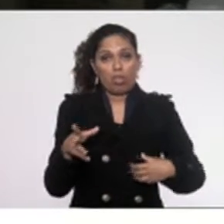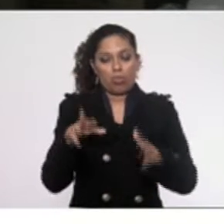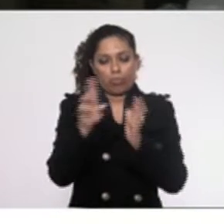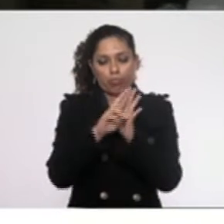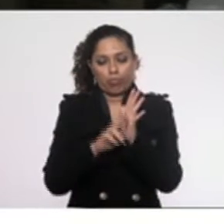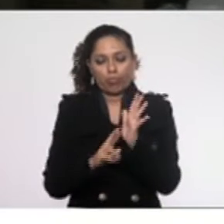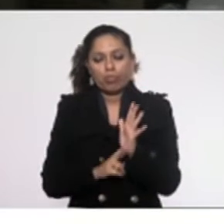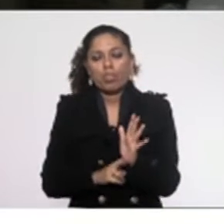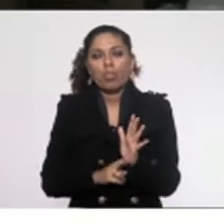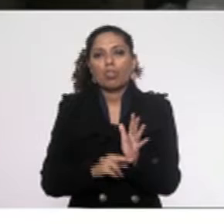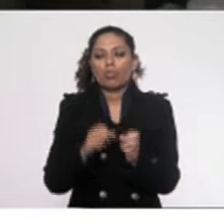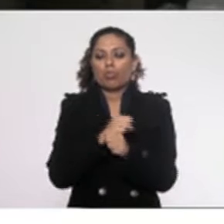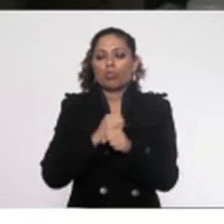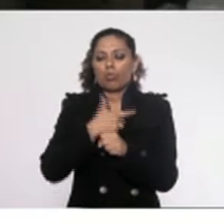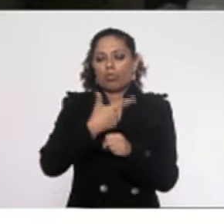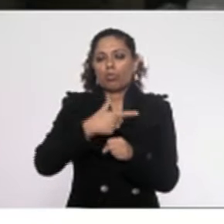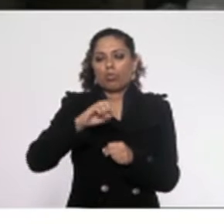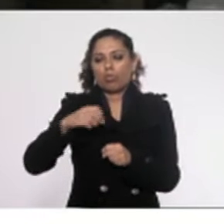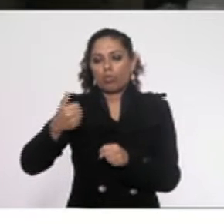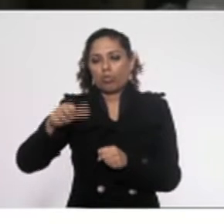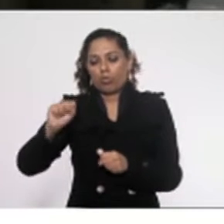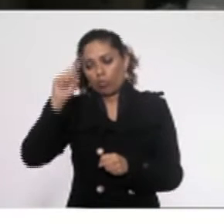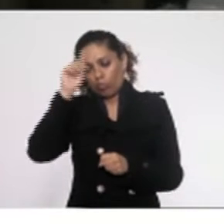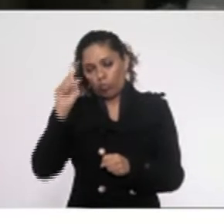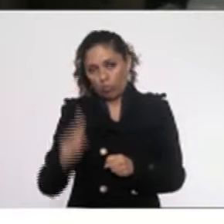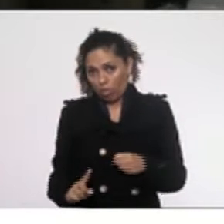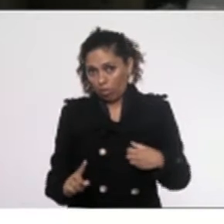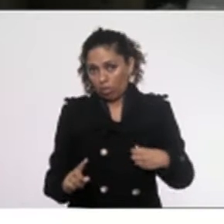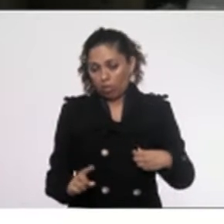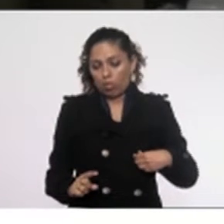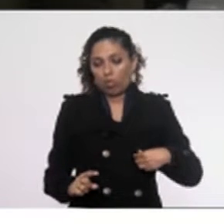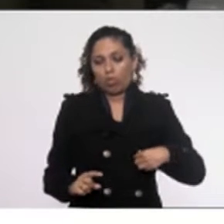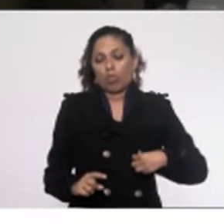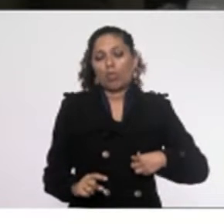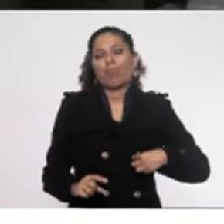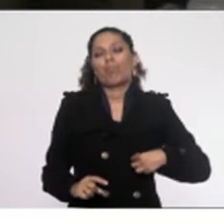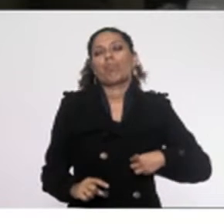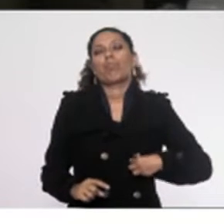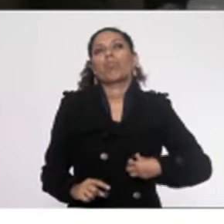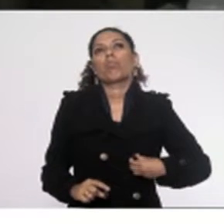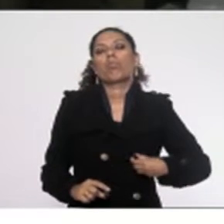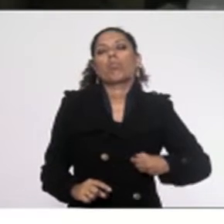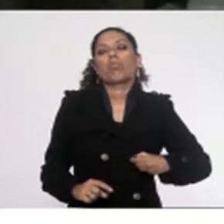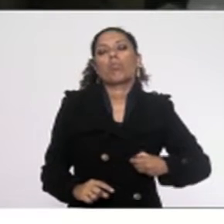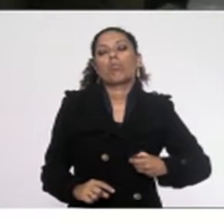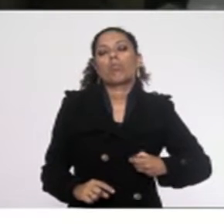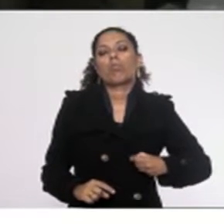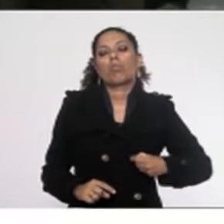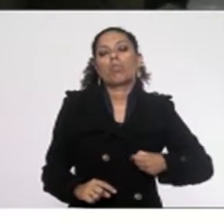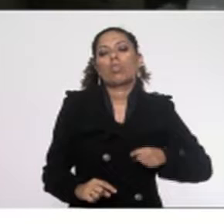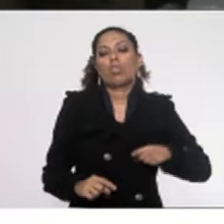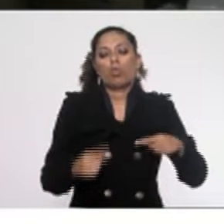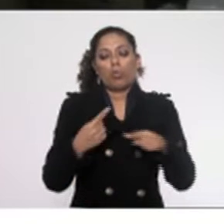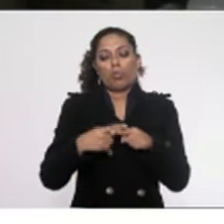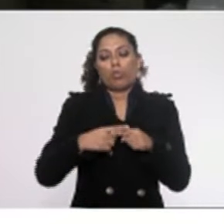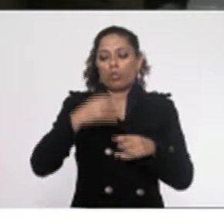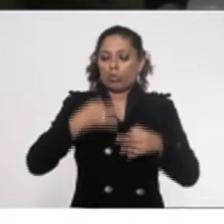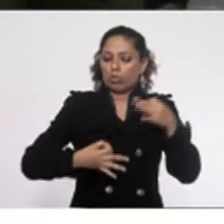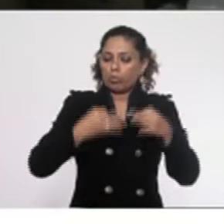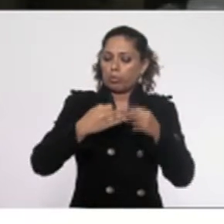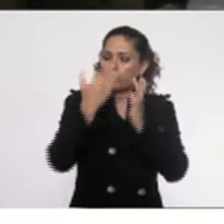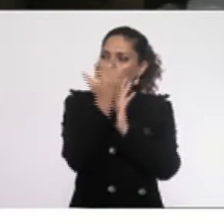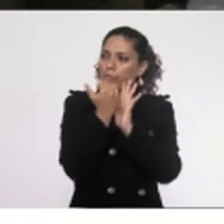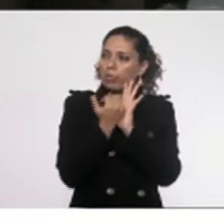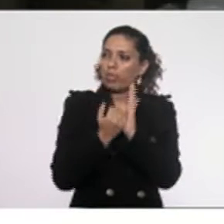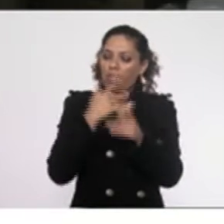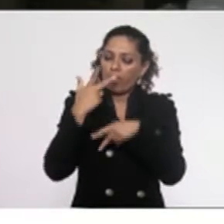de 18. Viu, deputado Rodrigo Amorim? Porque lá, do Tribunal de Contas, diz com todas